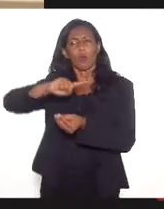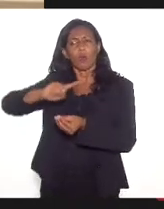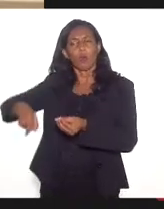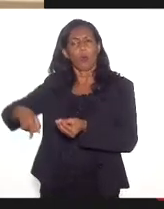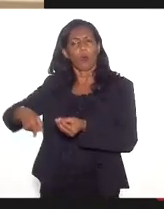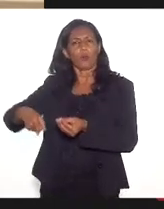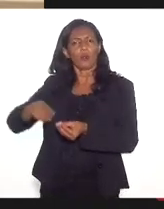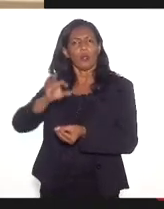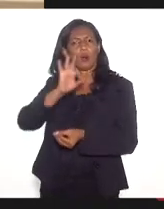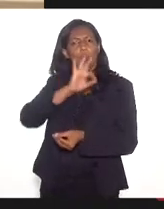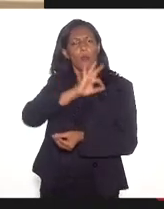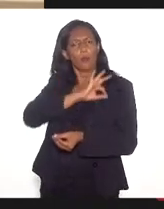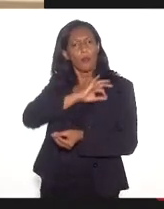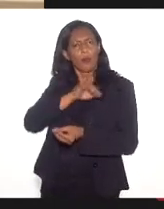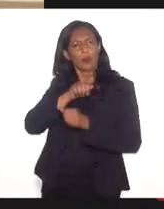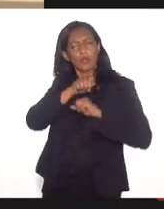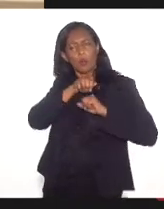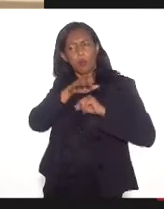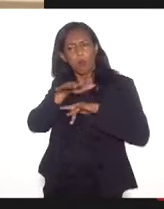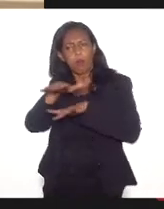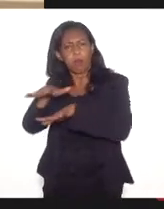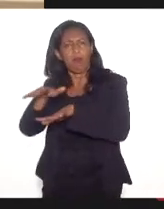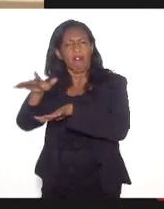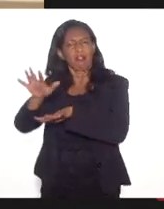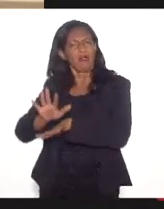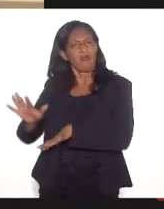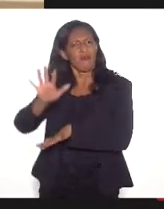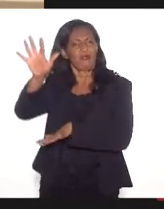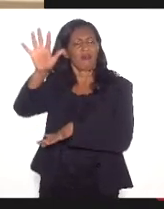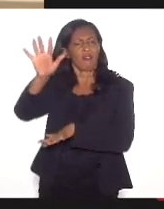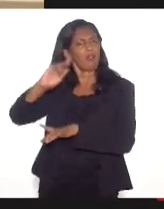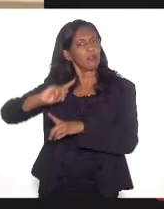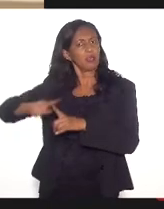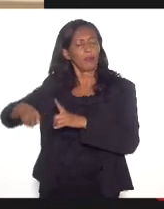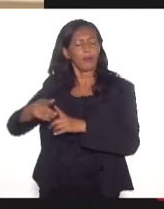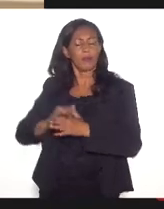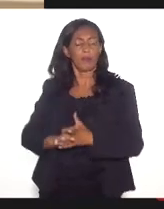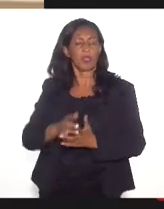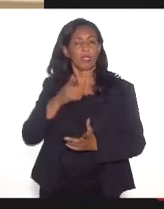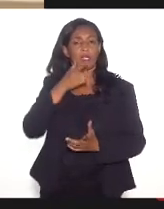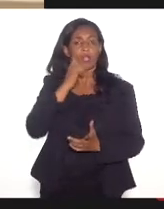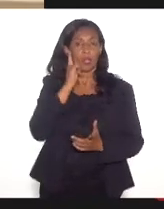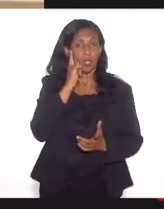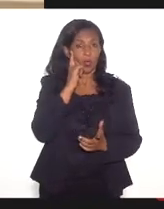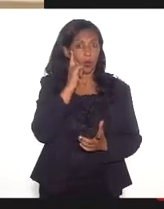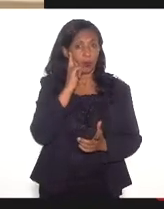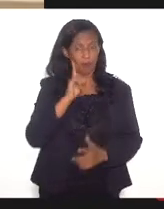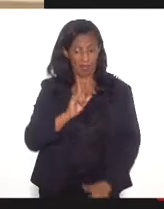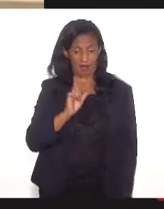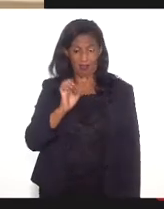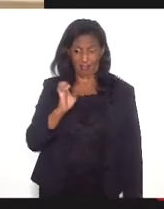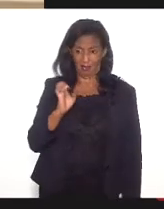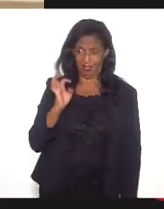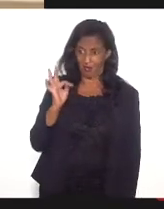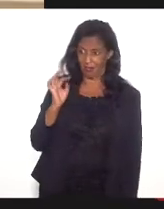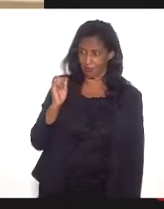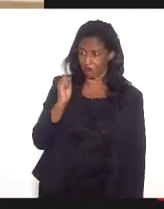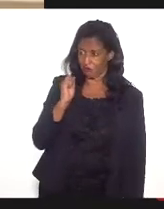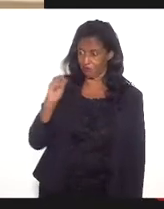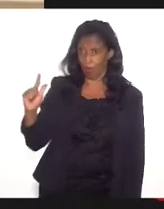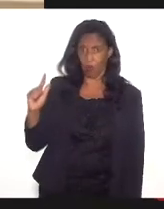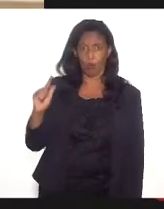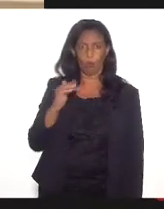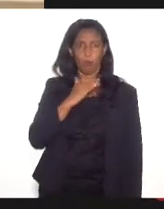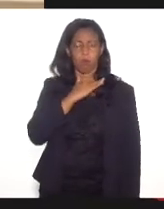em tempo de pandemia e ainda assim uma operação como essa mais letal da história do Rio de